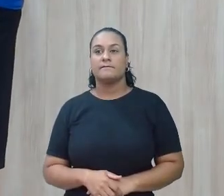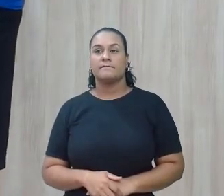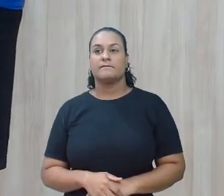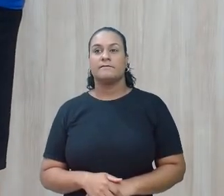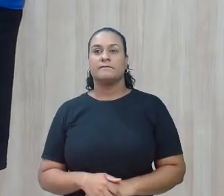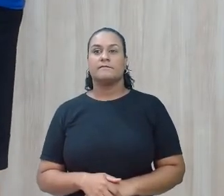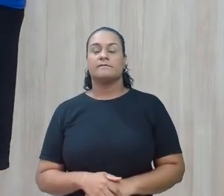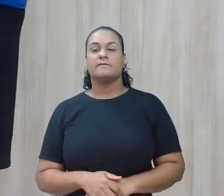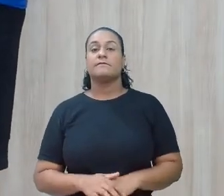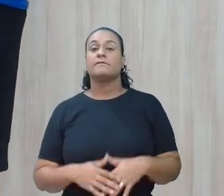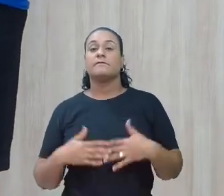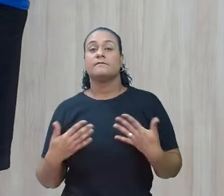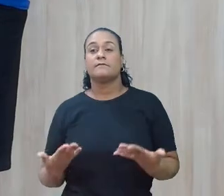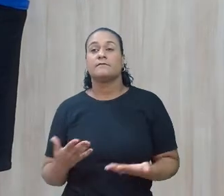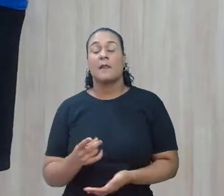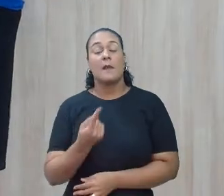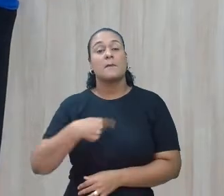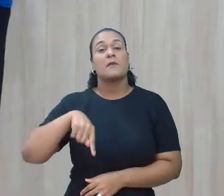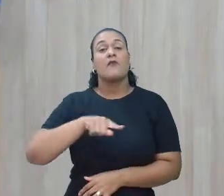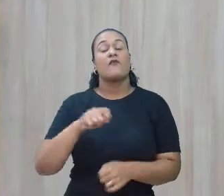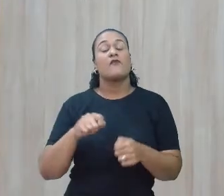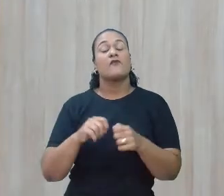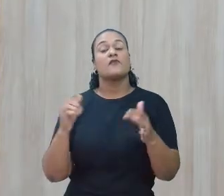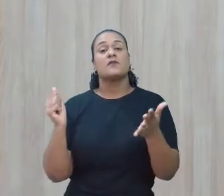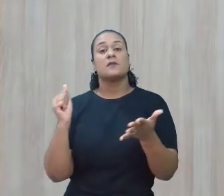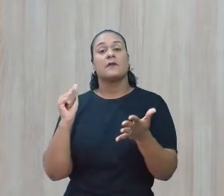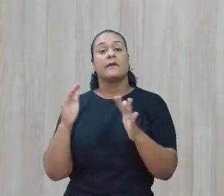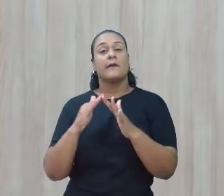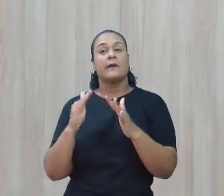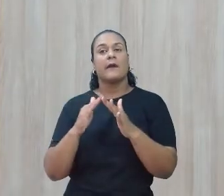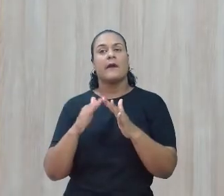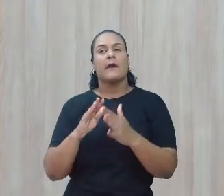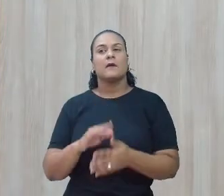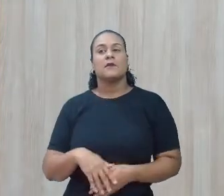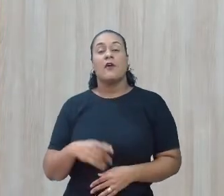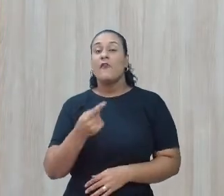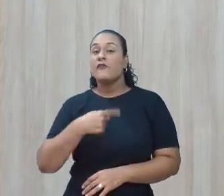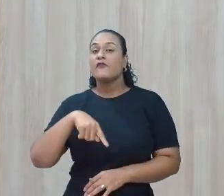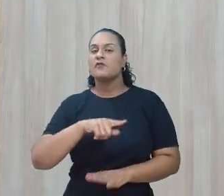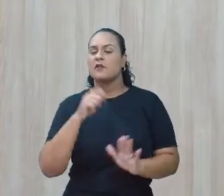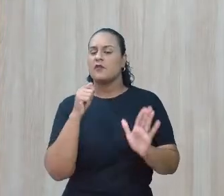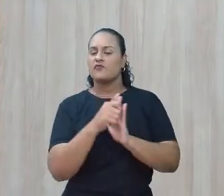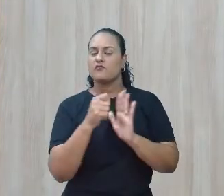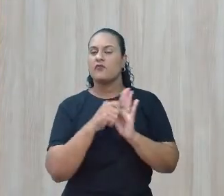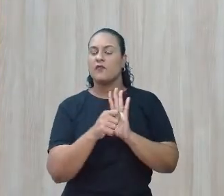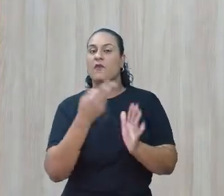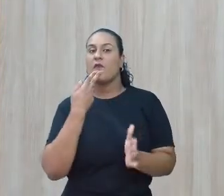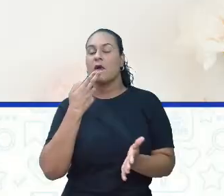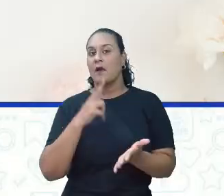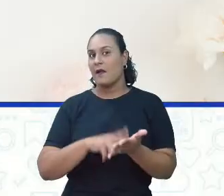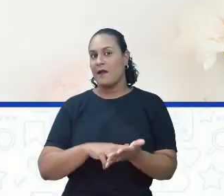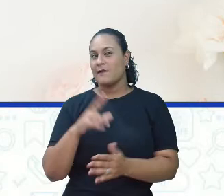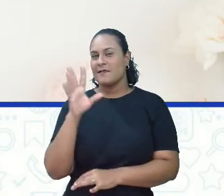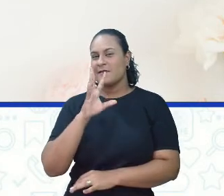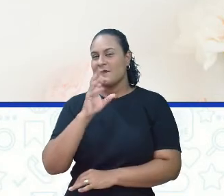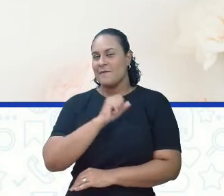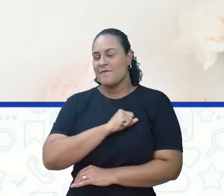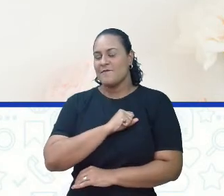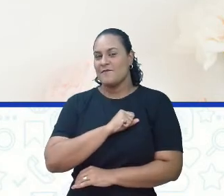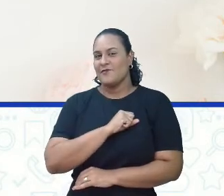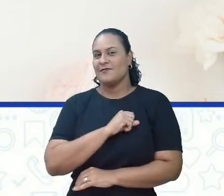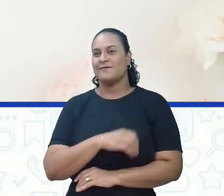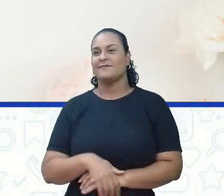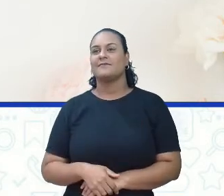aqui. Para casa, que tal vocês escreverem uma carta de amor para quem vocês amam? Para alguém que vocês